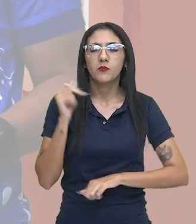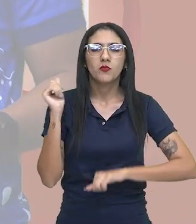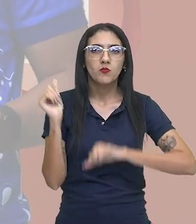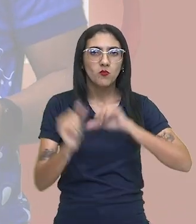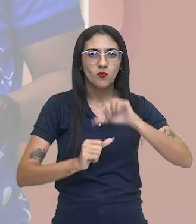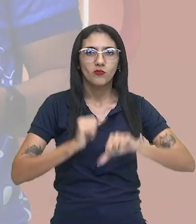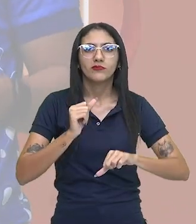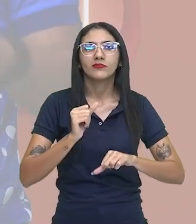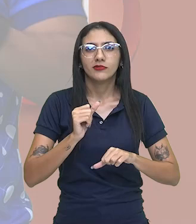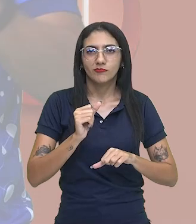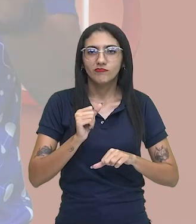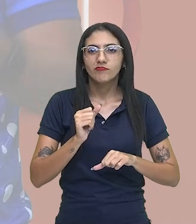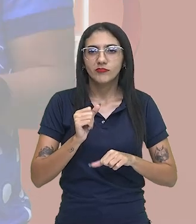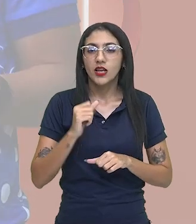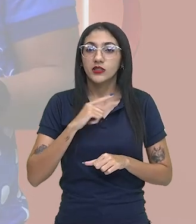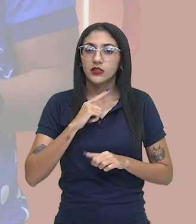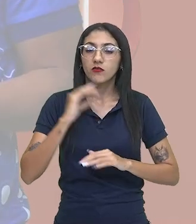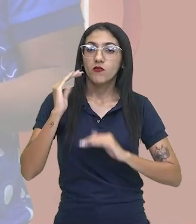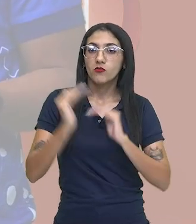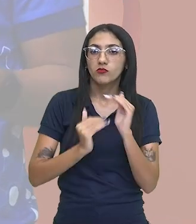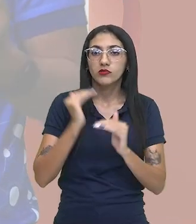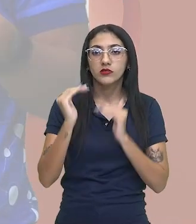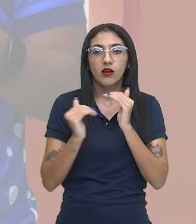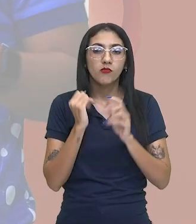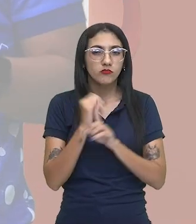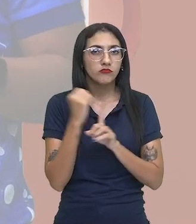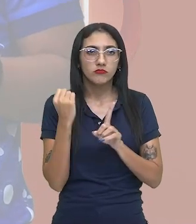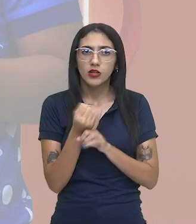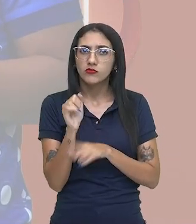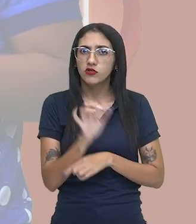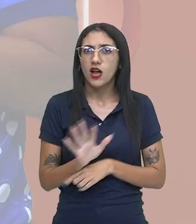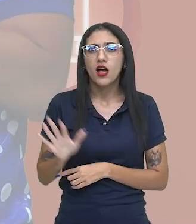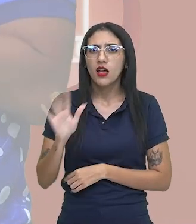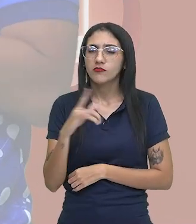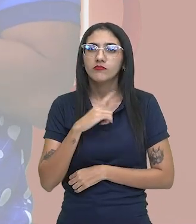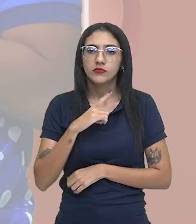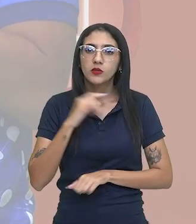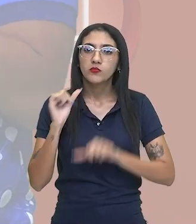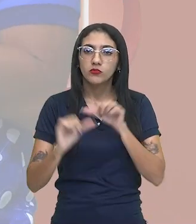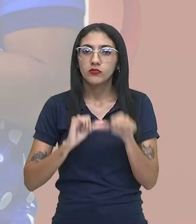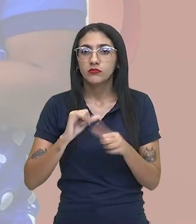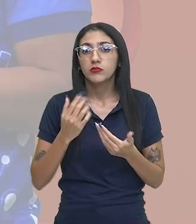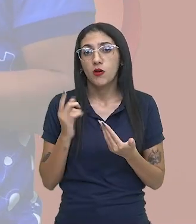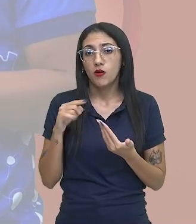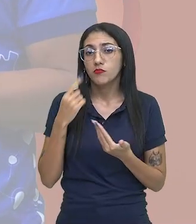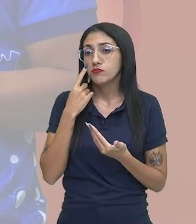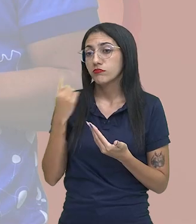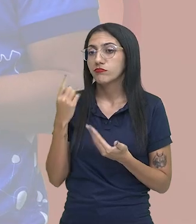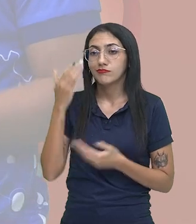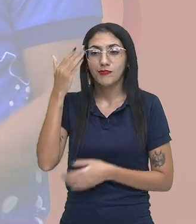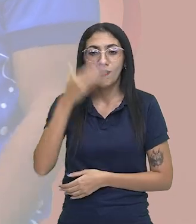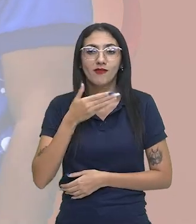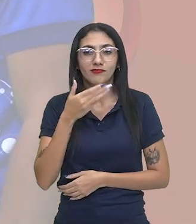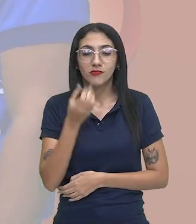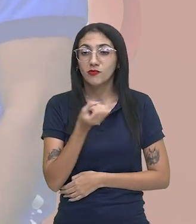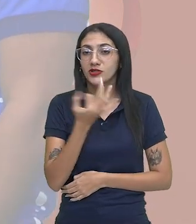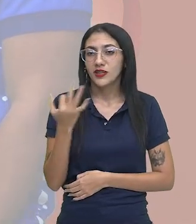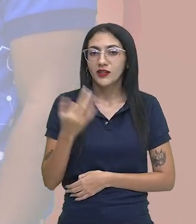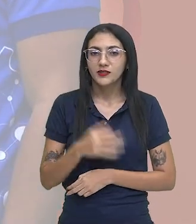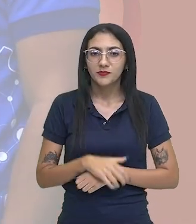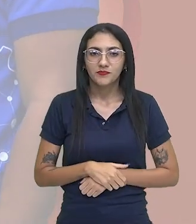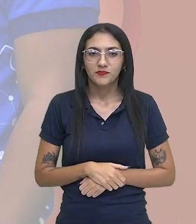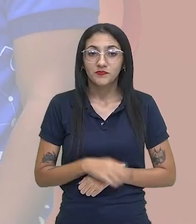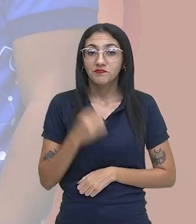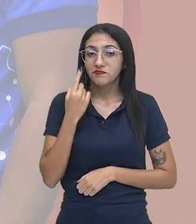por mudanças, né? A sociedade, de maneira geral, passa por várias mudanças. Uma delas é a própria quantidade de pessoas, né? O Brasil aí